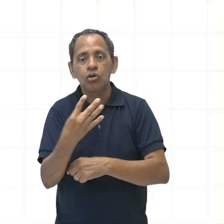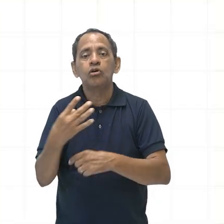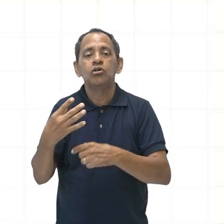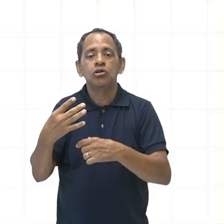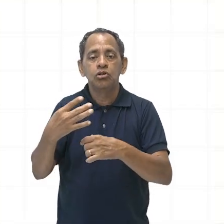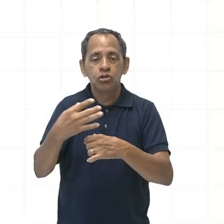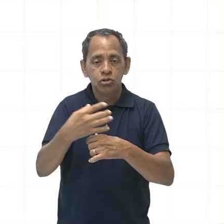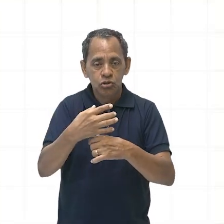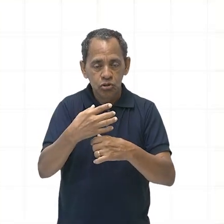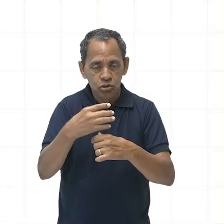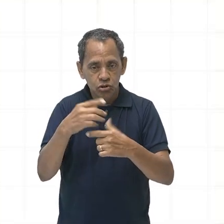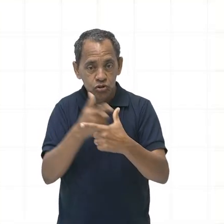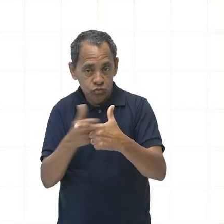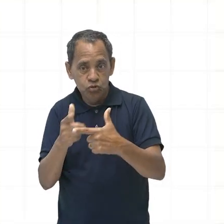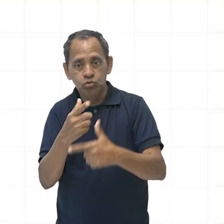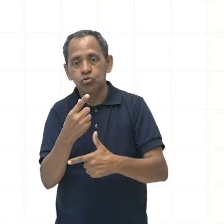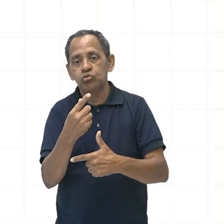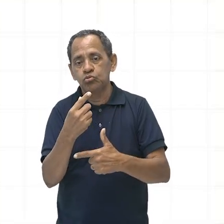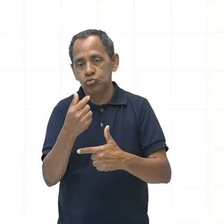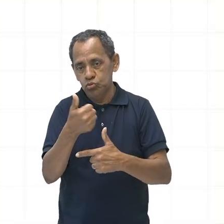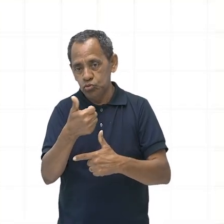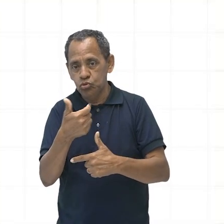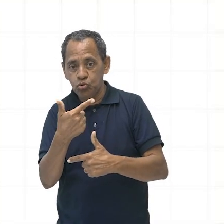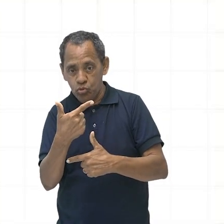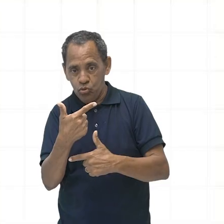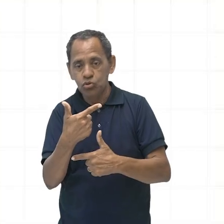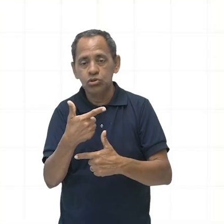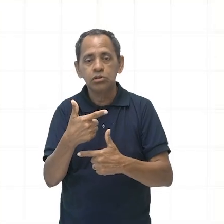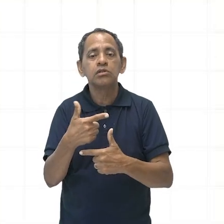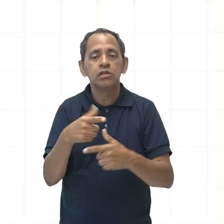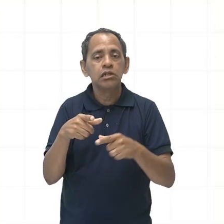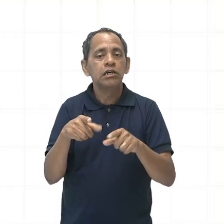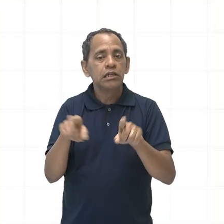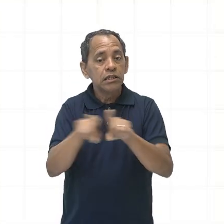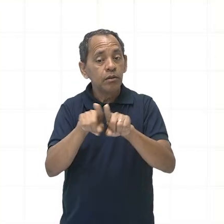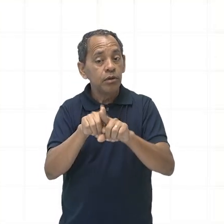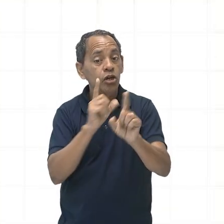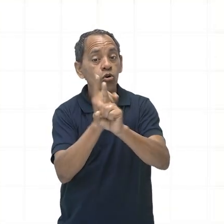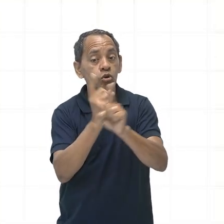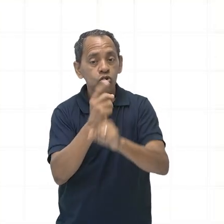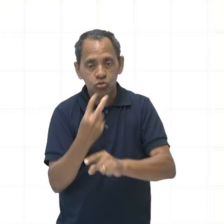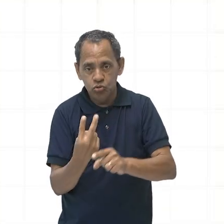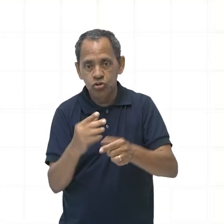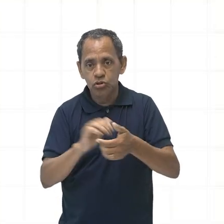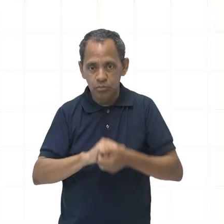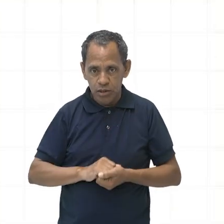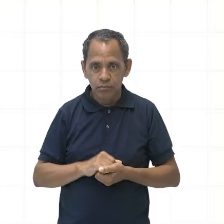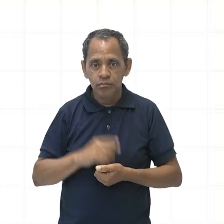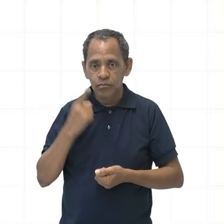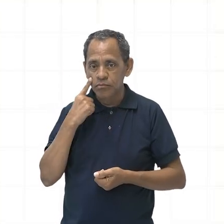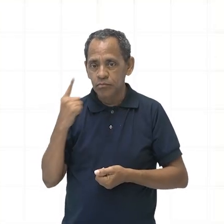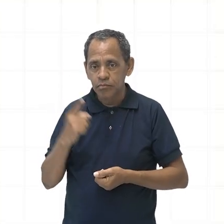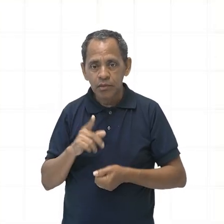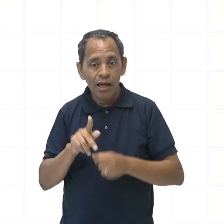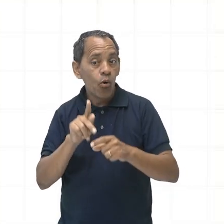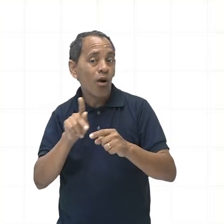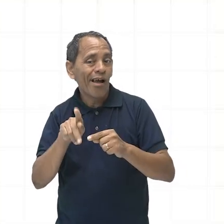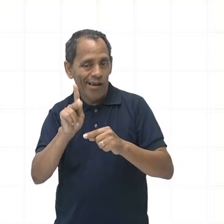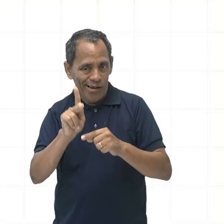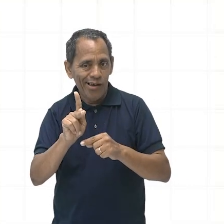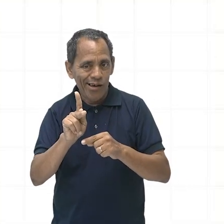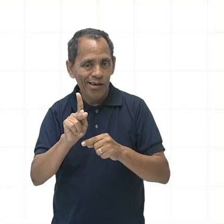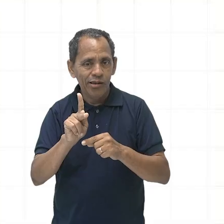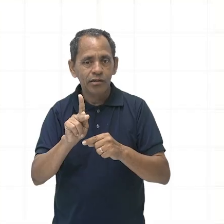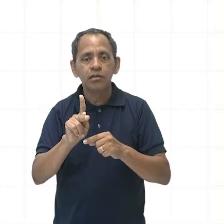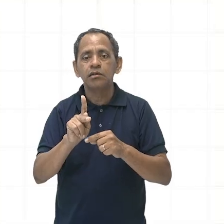encontrar 2. Então, esse 2 é o K, que é a razão de semelhança entre esses dois triângulos. Ou seja,